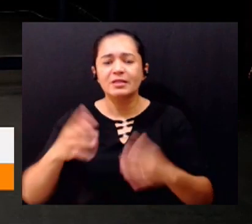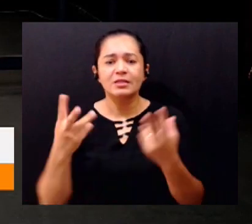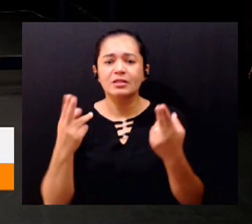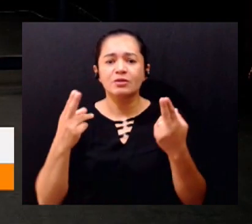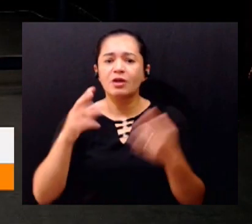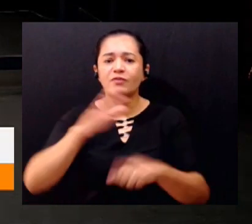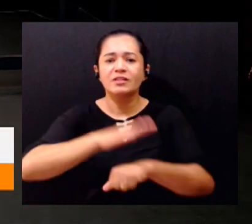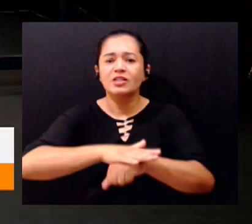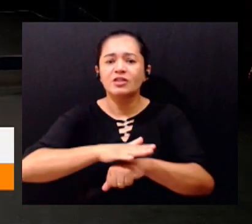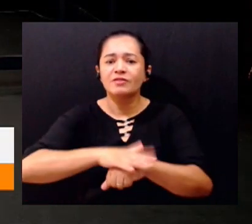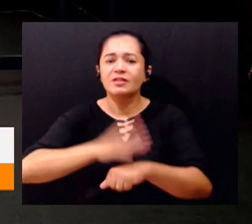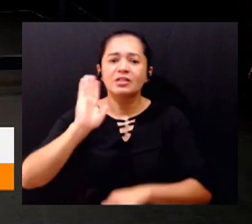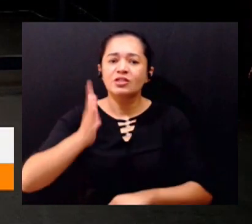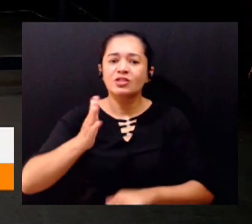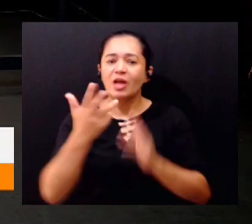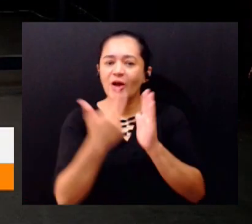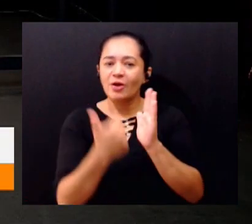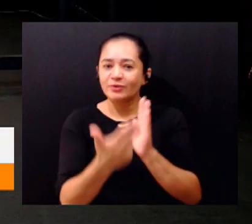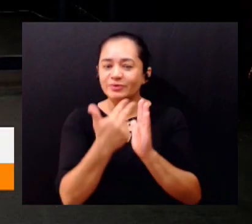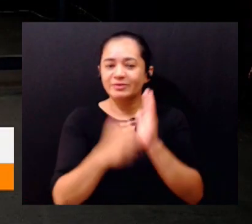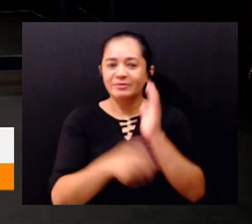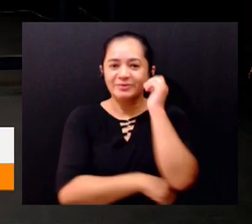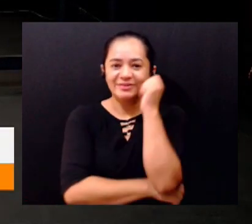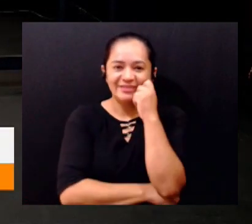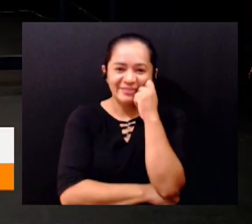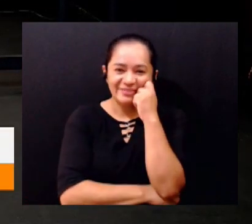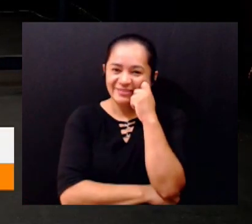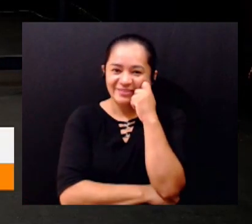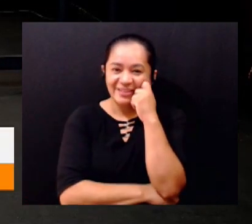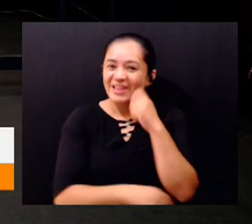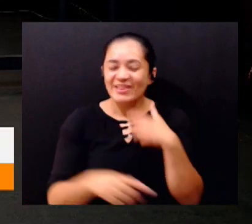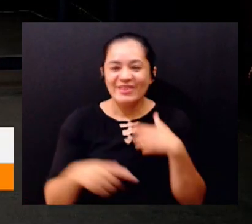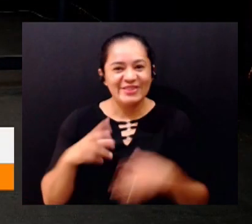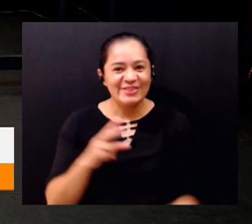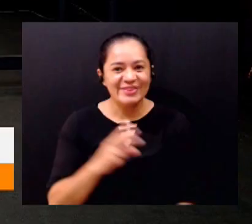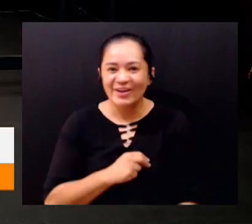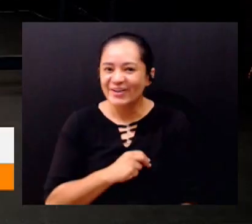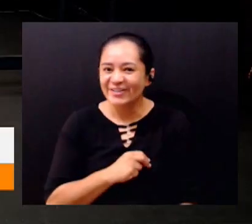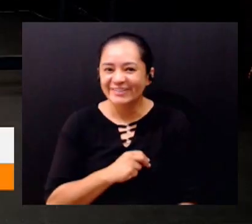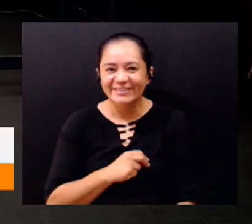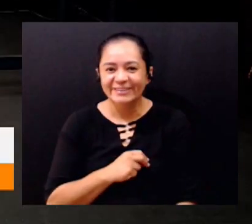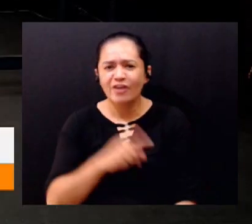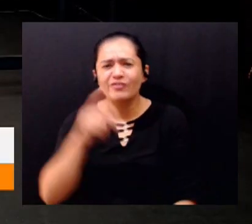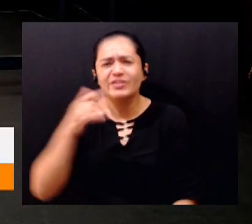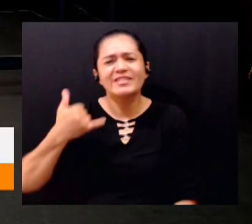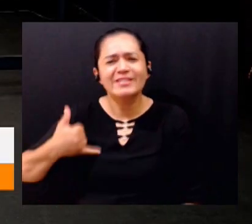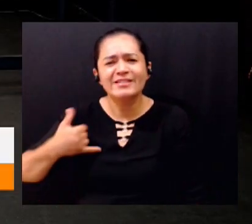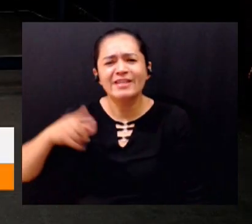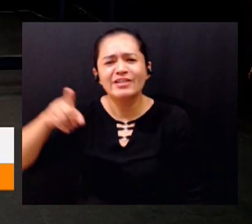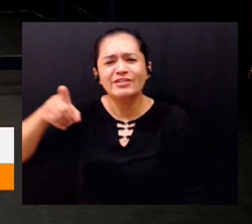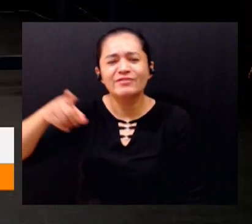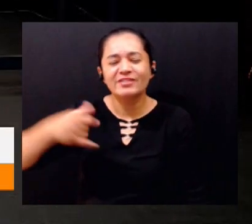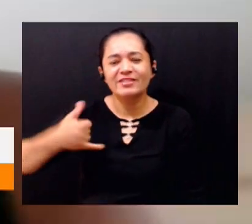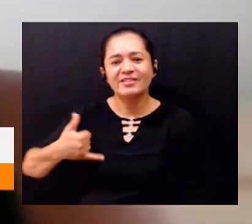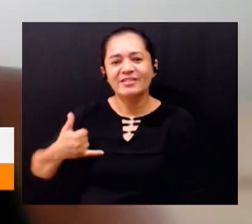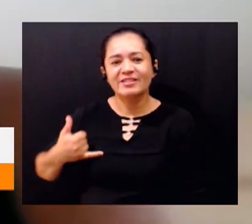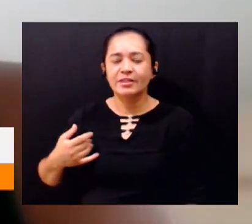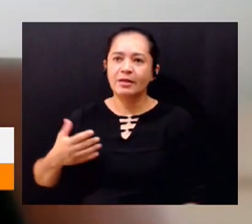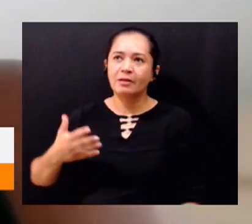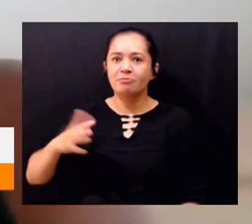Cara, foi muito louco, porque eu falei assim: que idade que você tem? Na época eu tinha uns 43, ele tinha